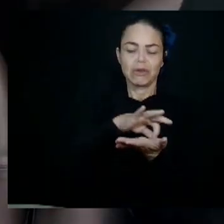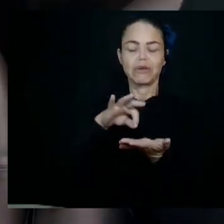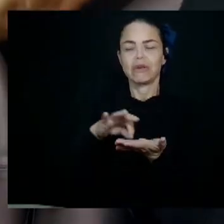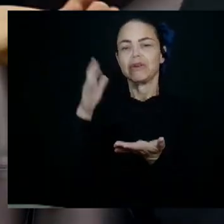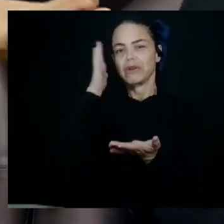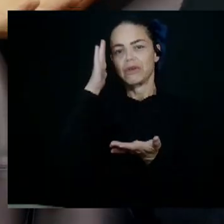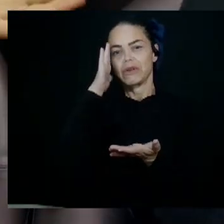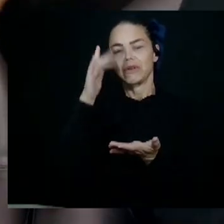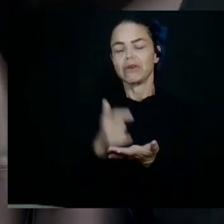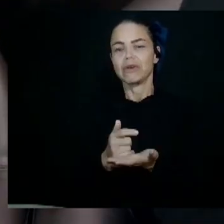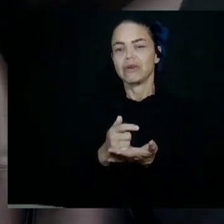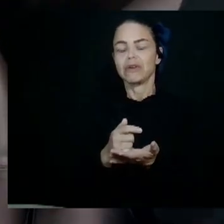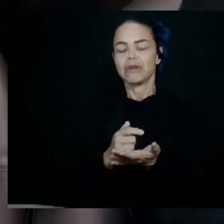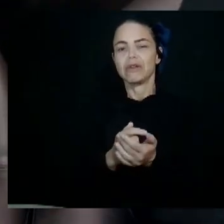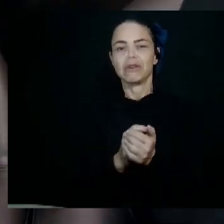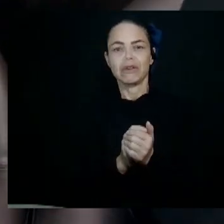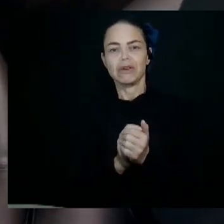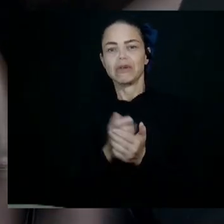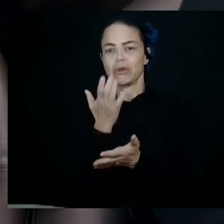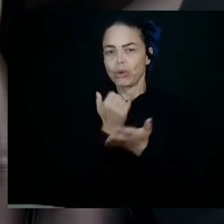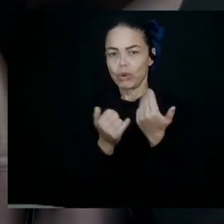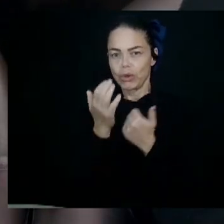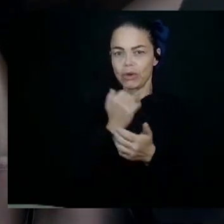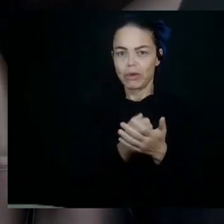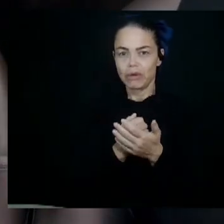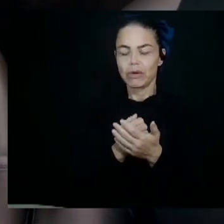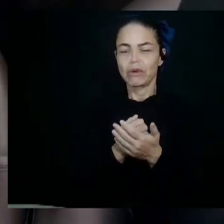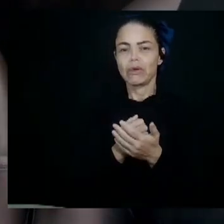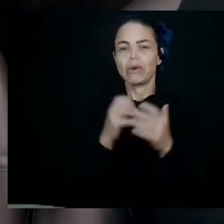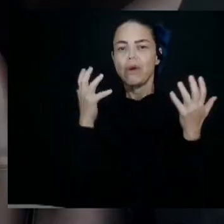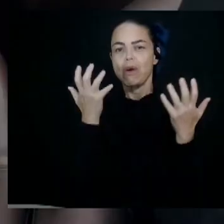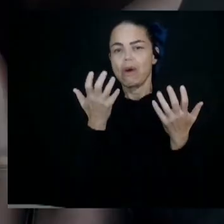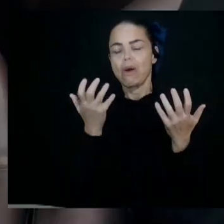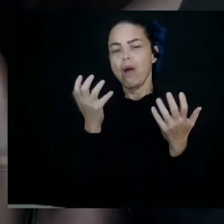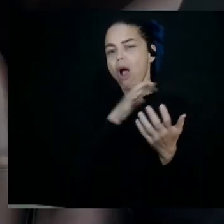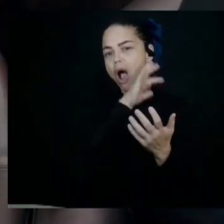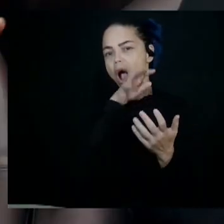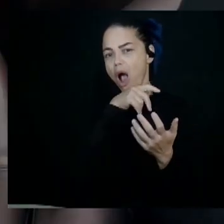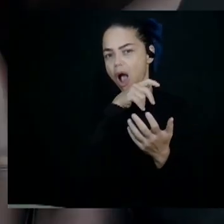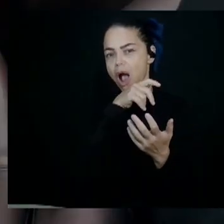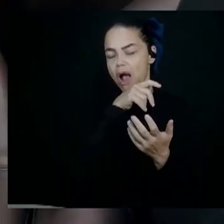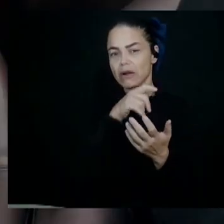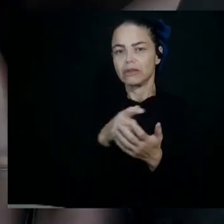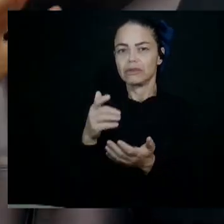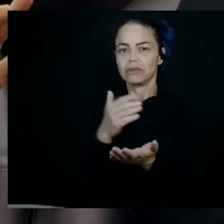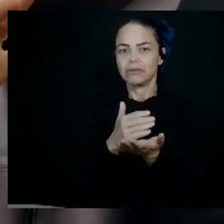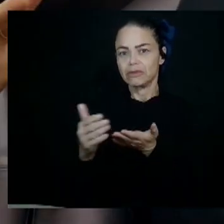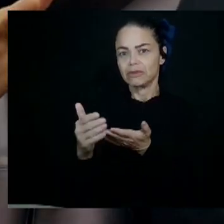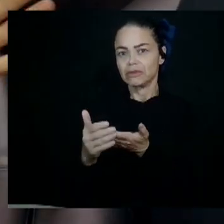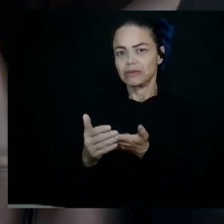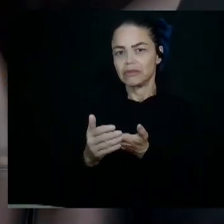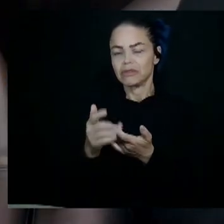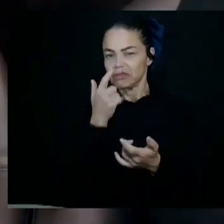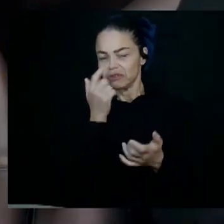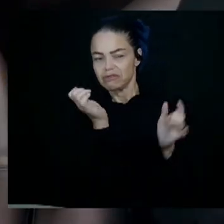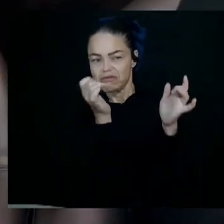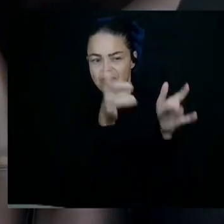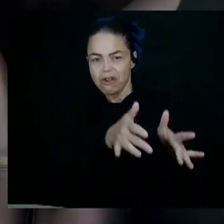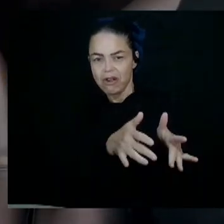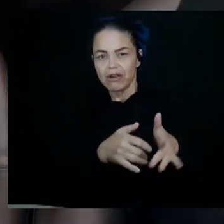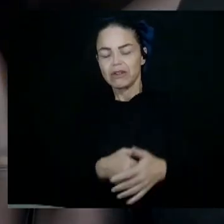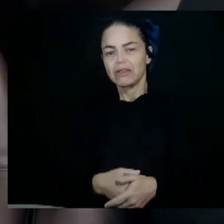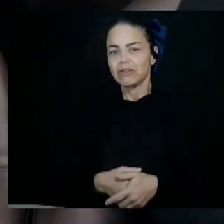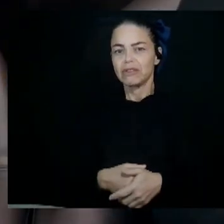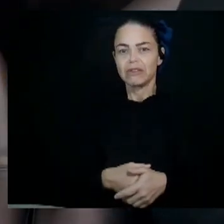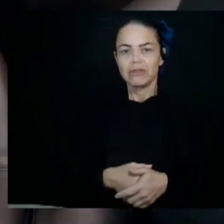para produção de alimentos para o animal. A soja que às vezes sobra da colheita, eles descartam. Eu falei, gente, mas como assim